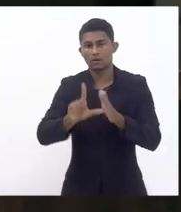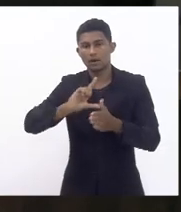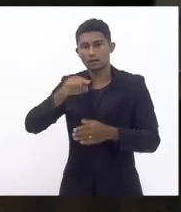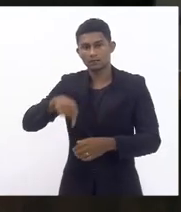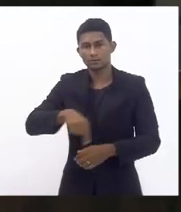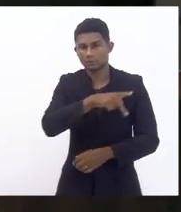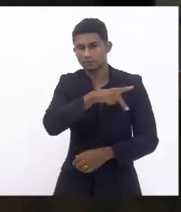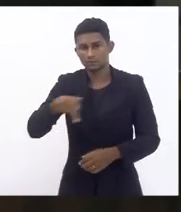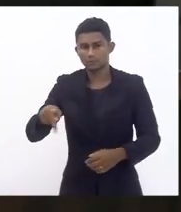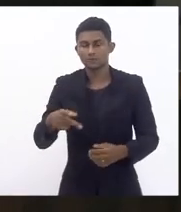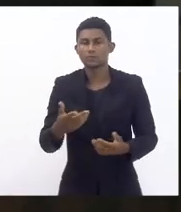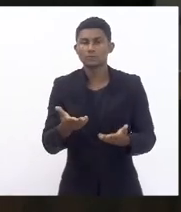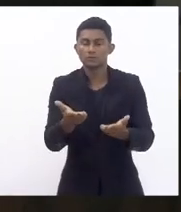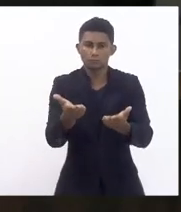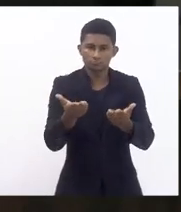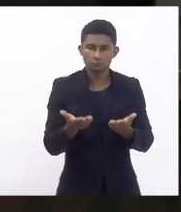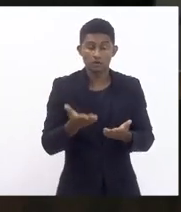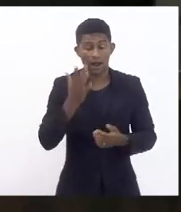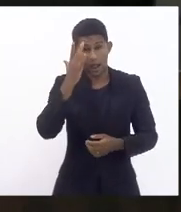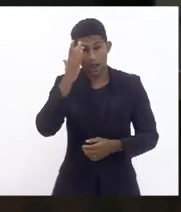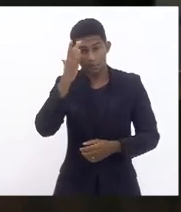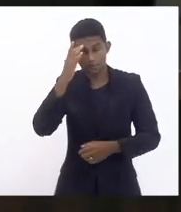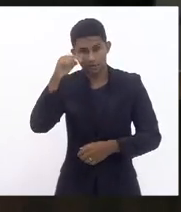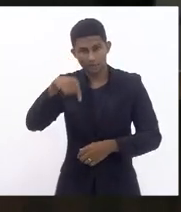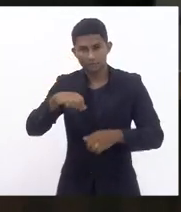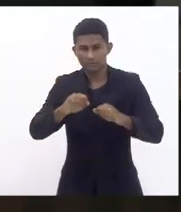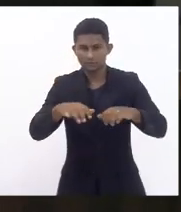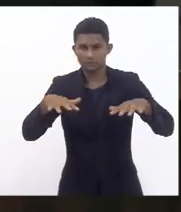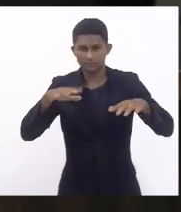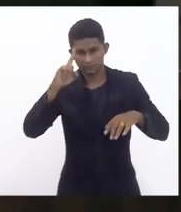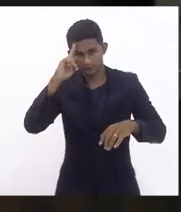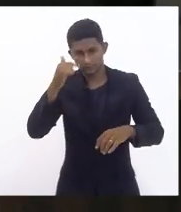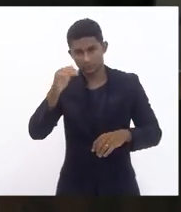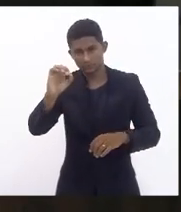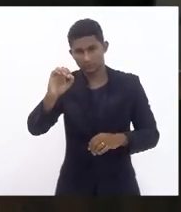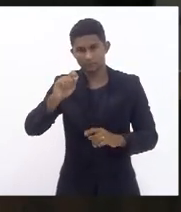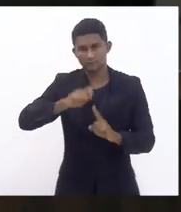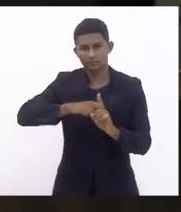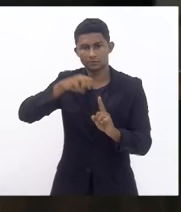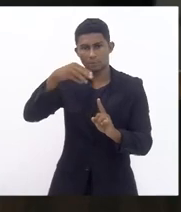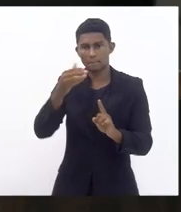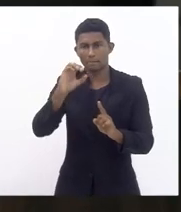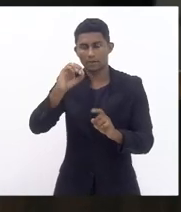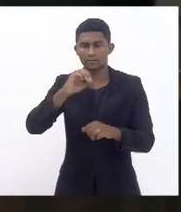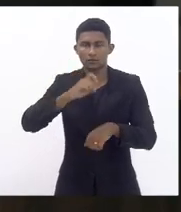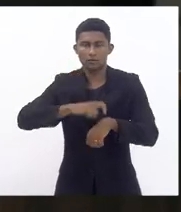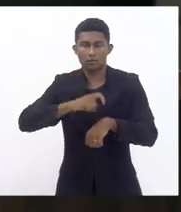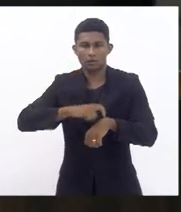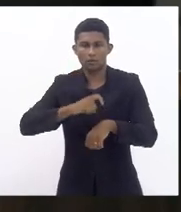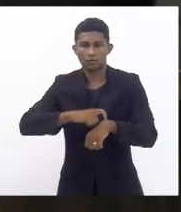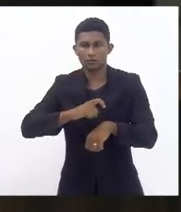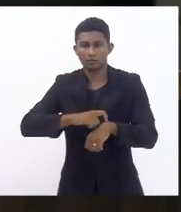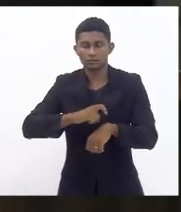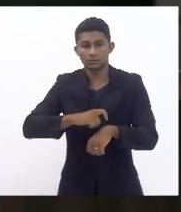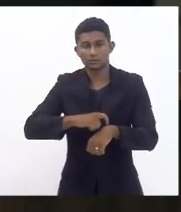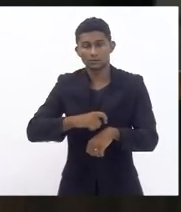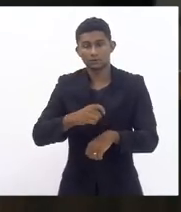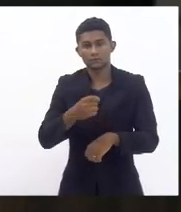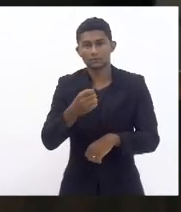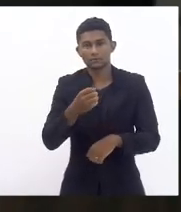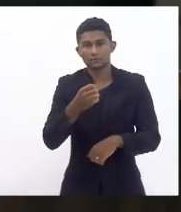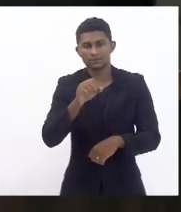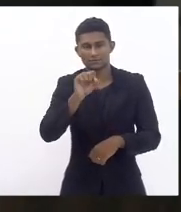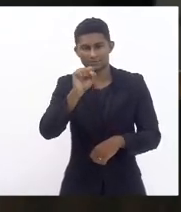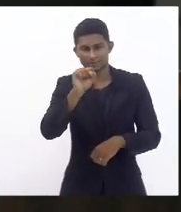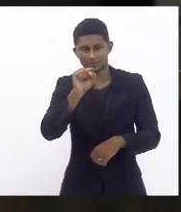presidência convoca a sessão extraordinária amanhã, dia 10 de março, às 18h30, com a seguinte